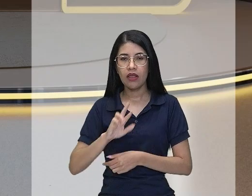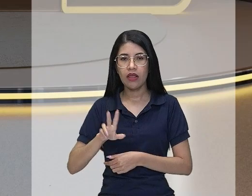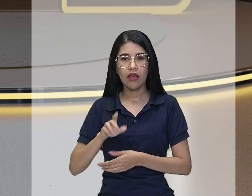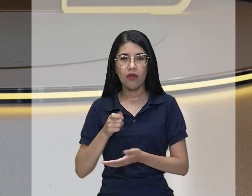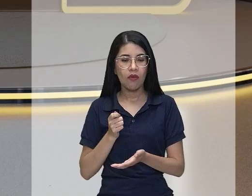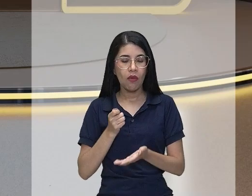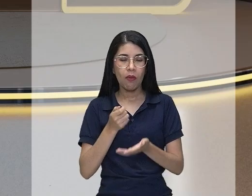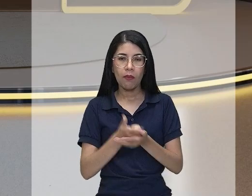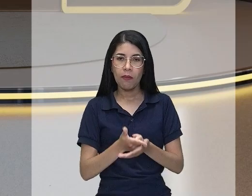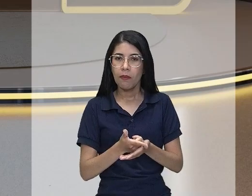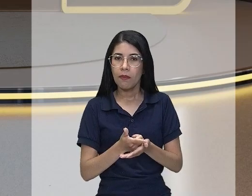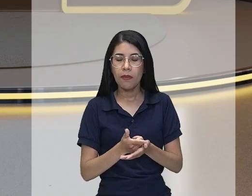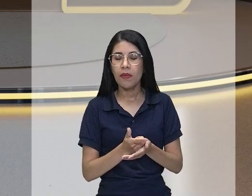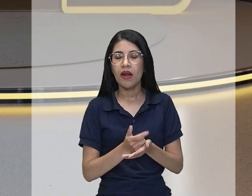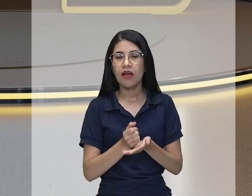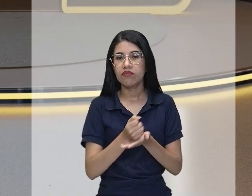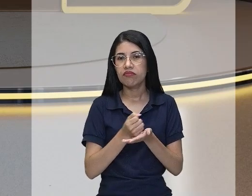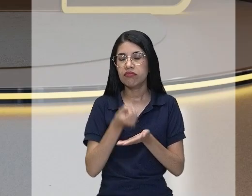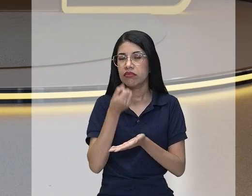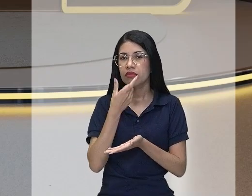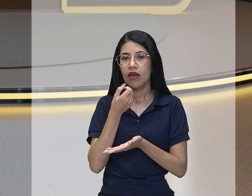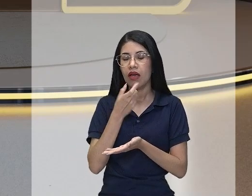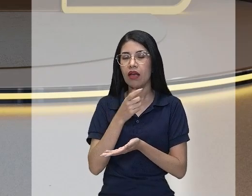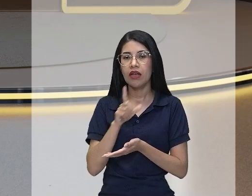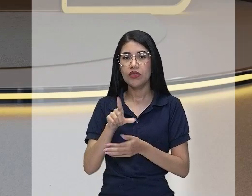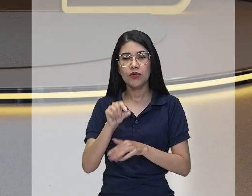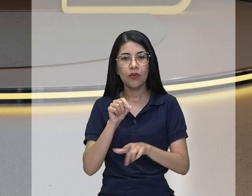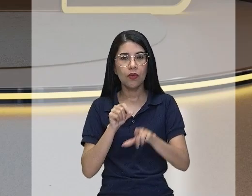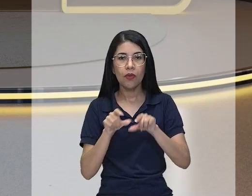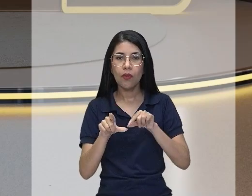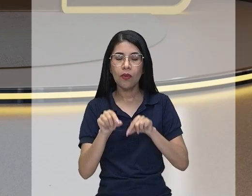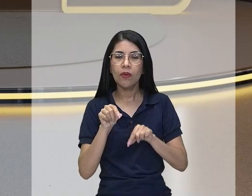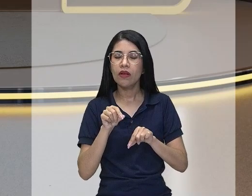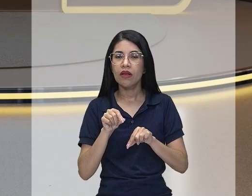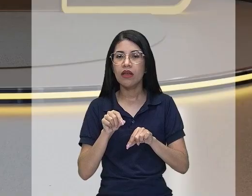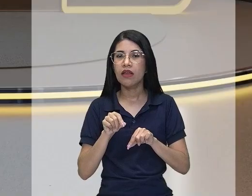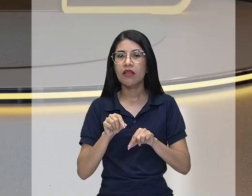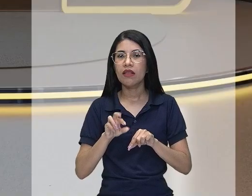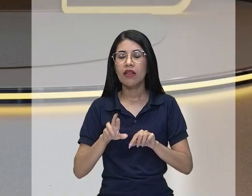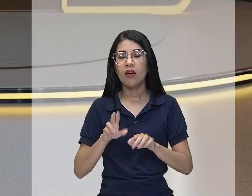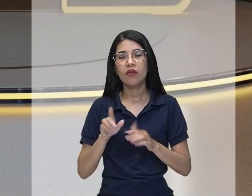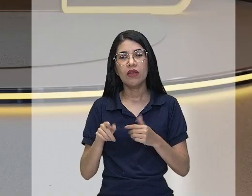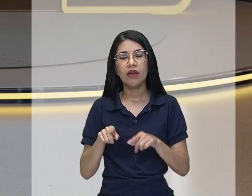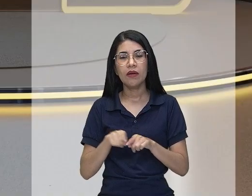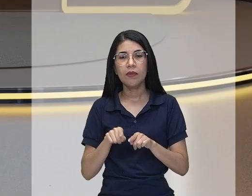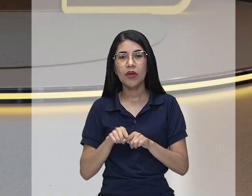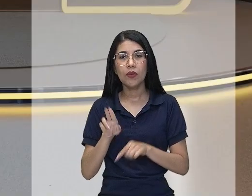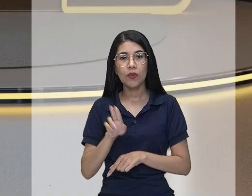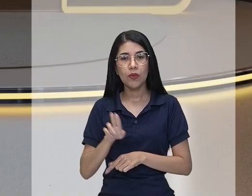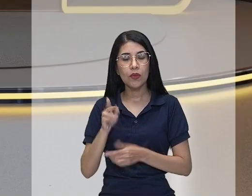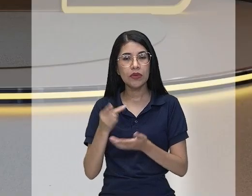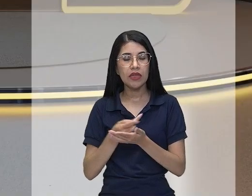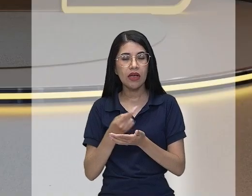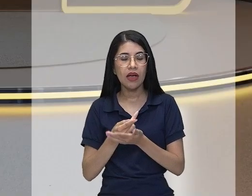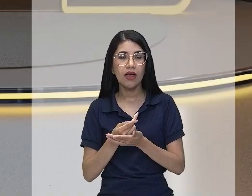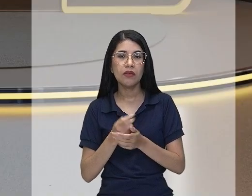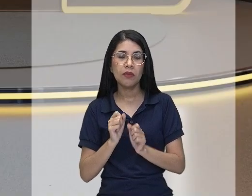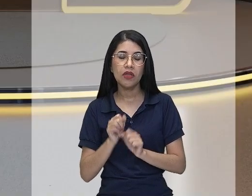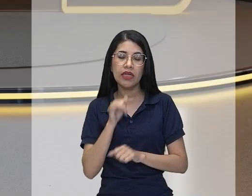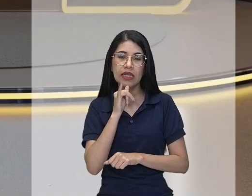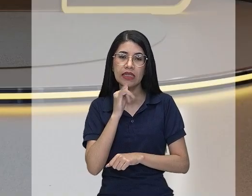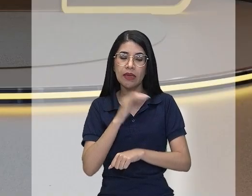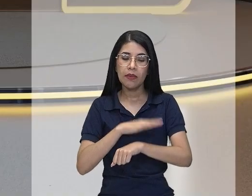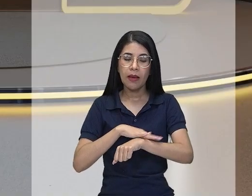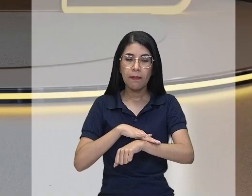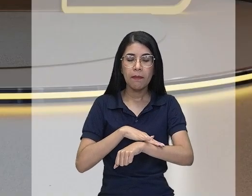algum fitoterápico e pegou, né? Usou de qualquer forma, uns pode ser na pele, outros